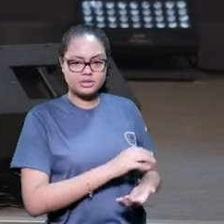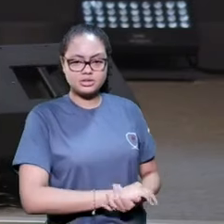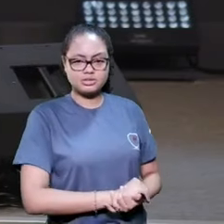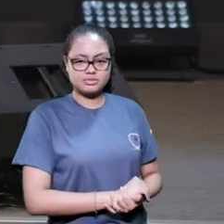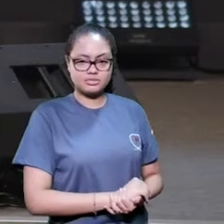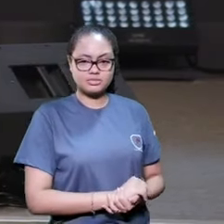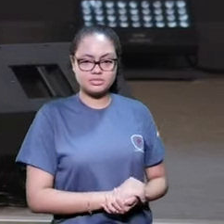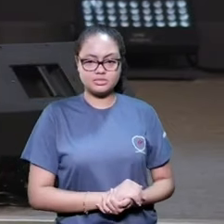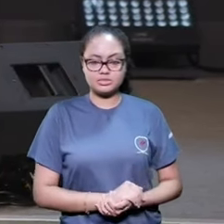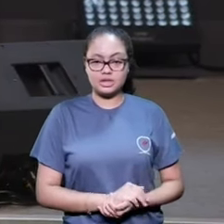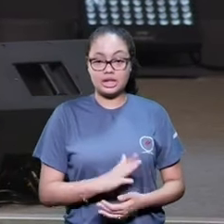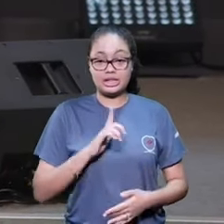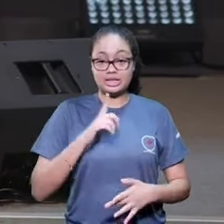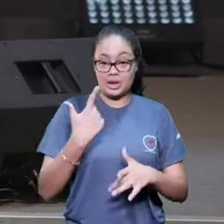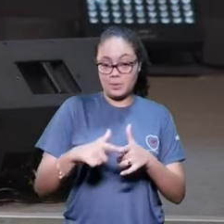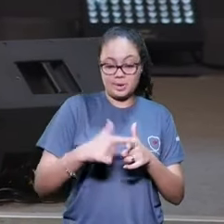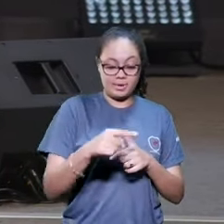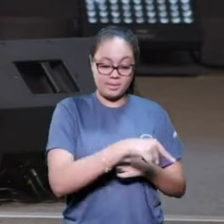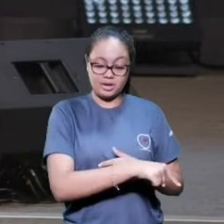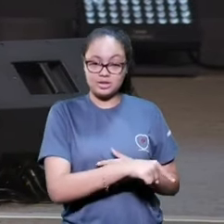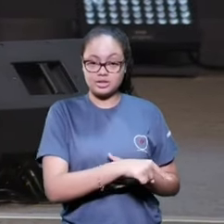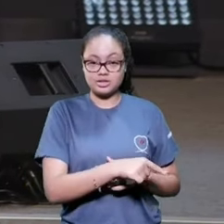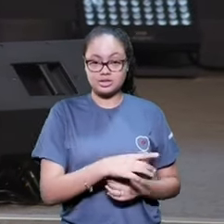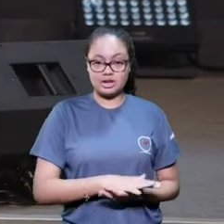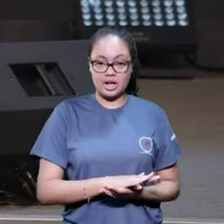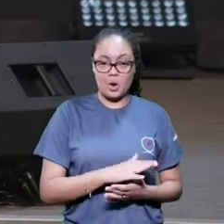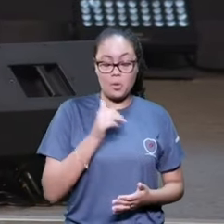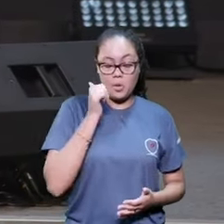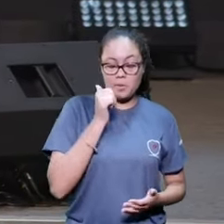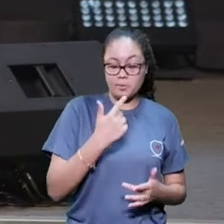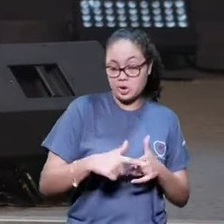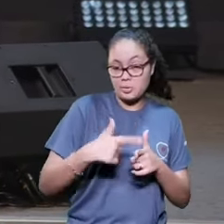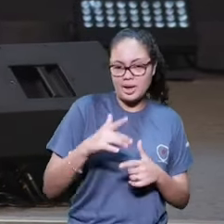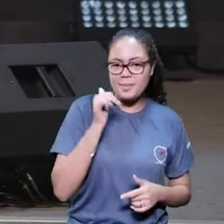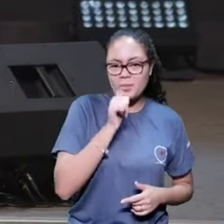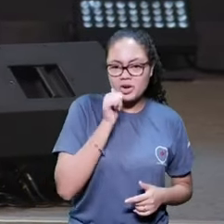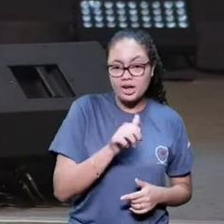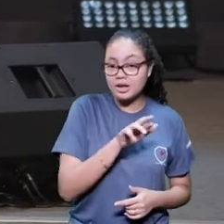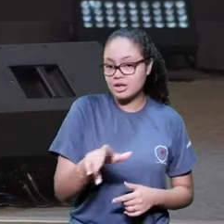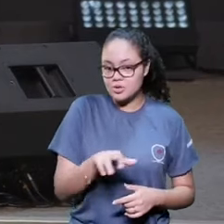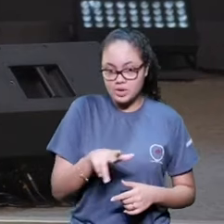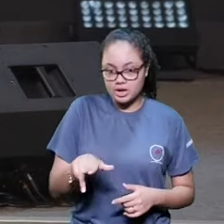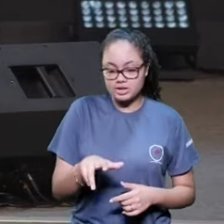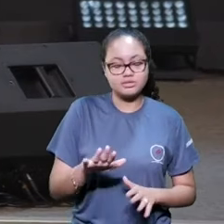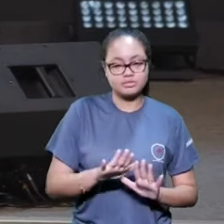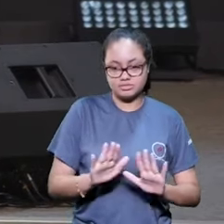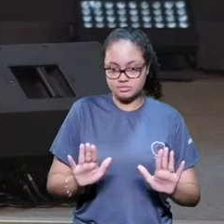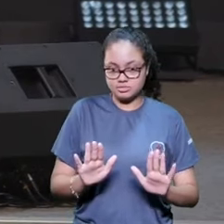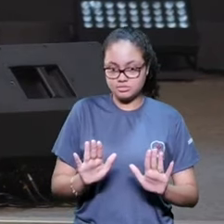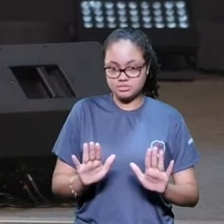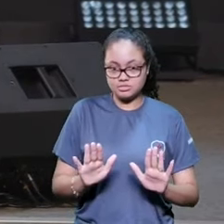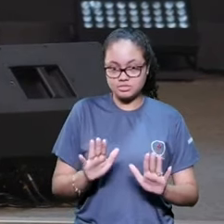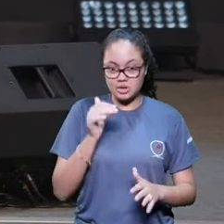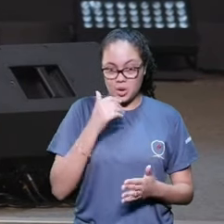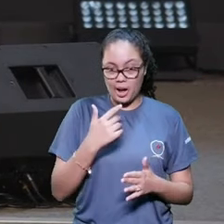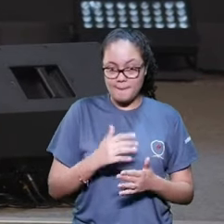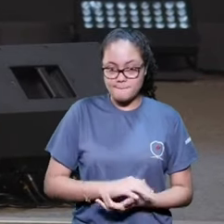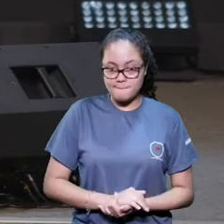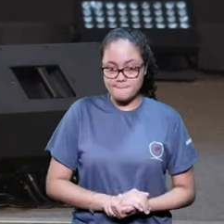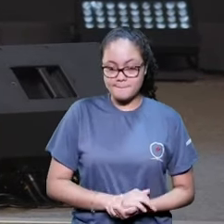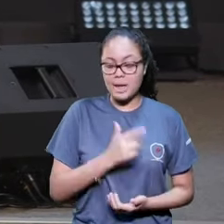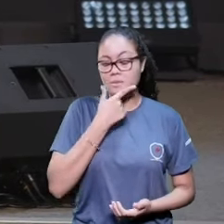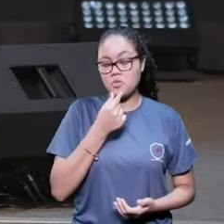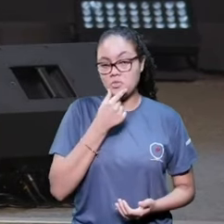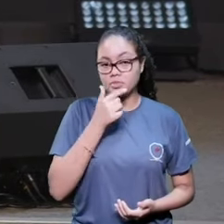Na tenda, porque tem um problema na tenda. Pastor, o problema é Sara? Não. Não pense assim, não leve para esse lado. O problema não é Sara, o problema é que às